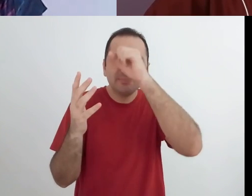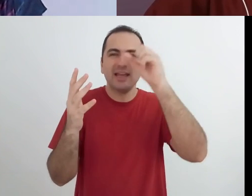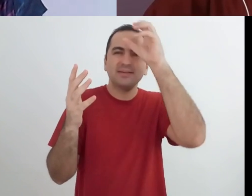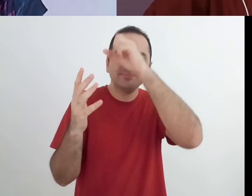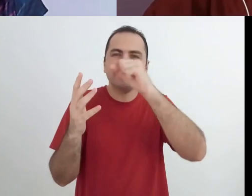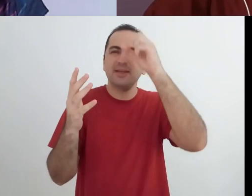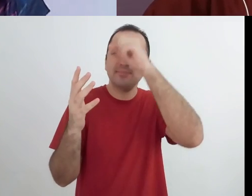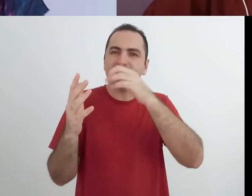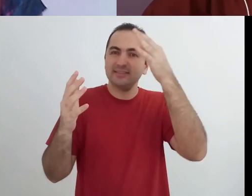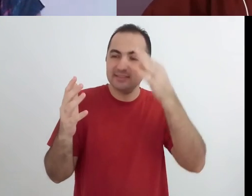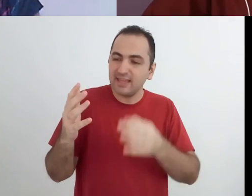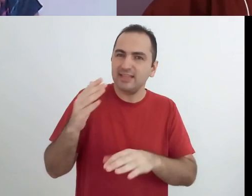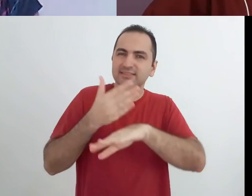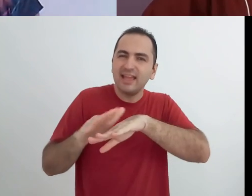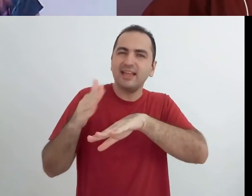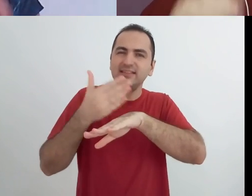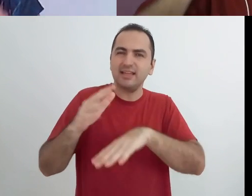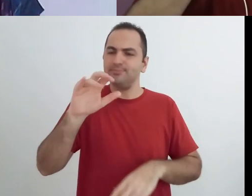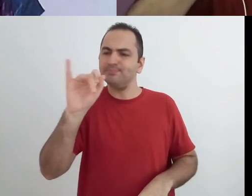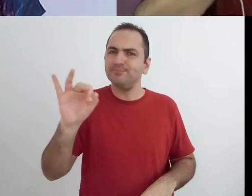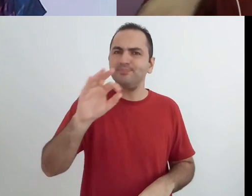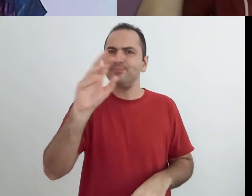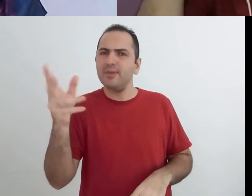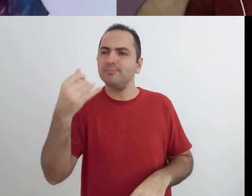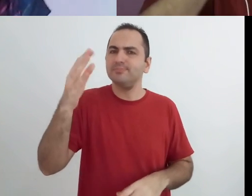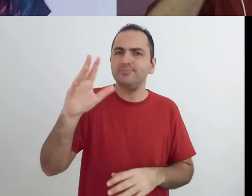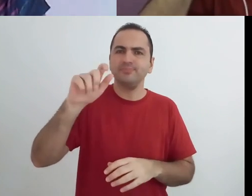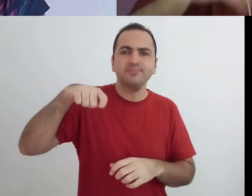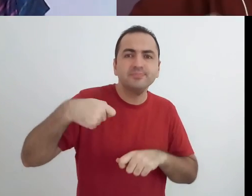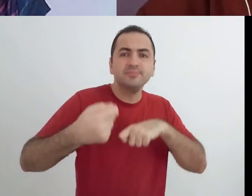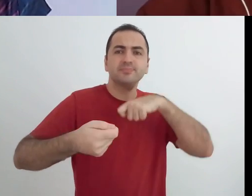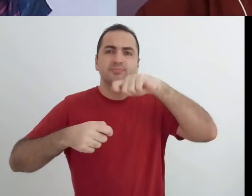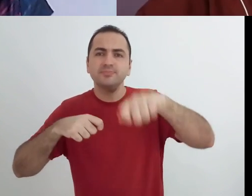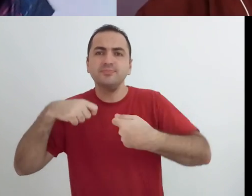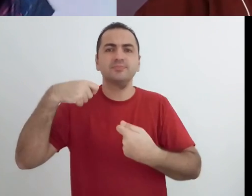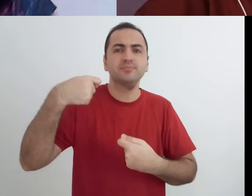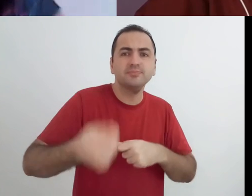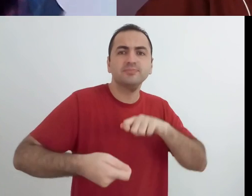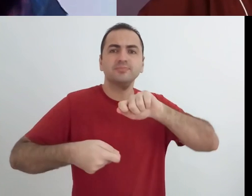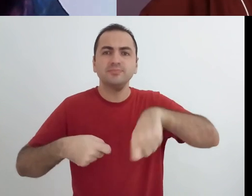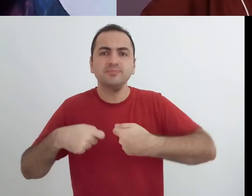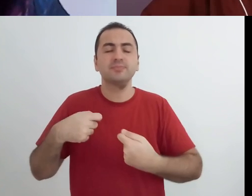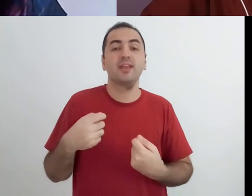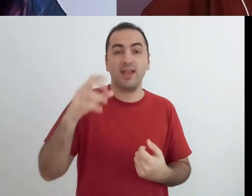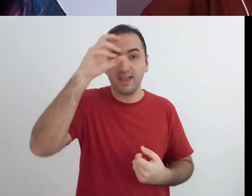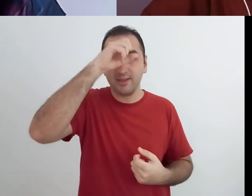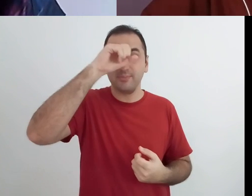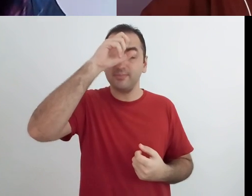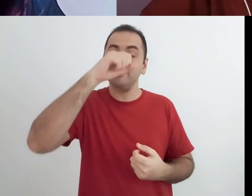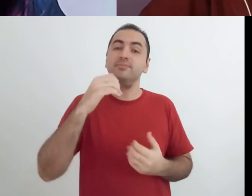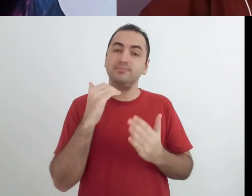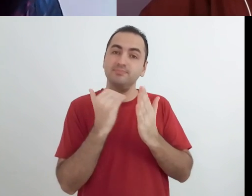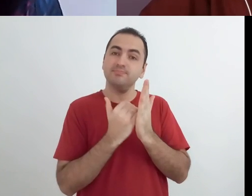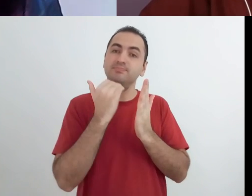criança surda, a mesma coisa, vai começar aqui, vai fazer Vai diferente. fazer alguma Mas coisa vai, assim. mas a criança